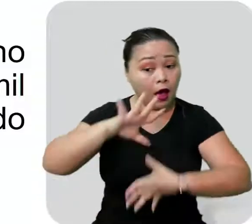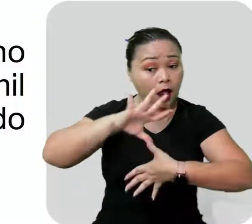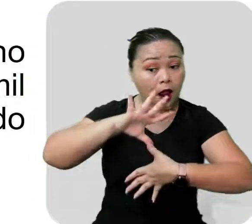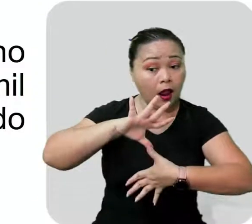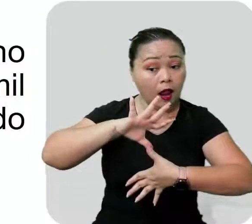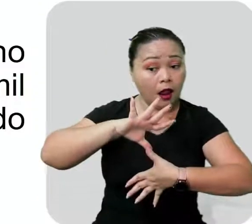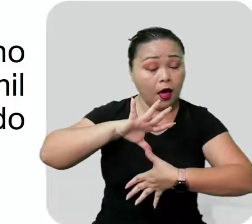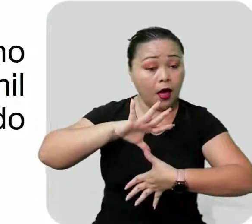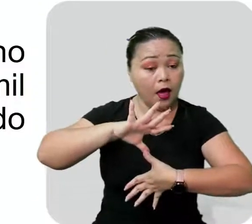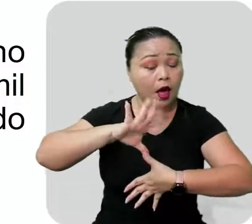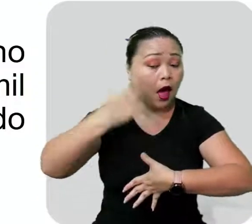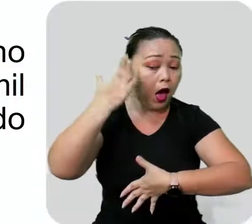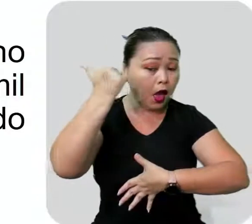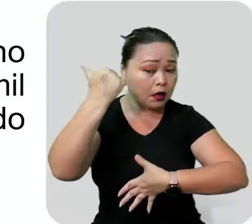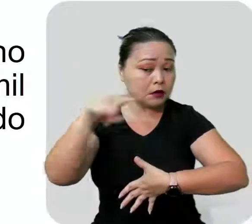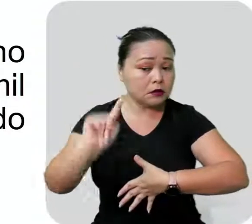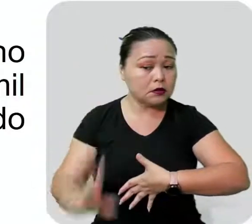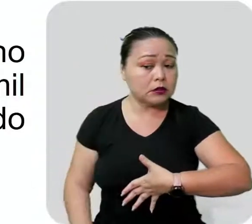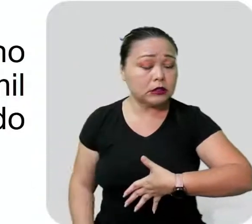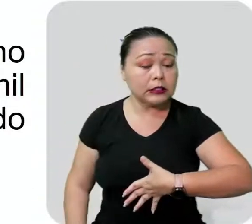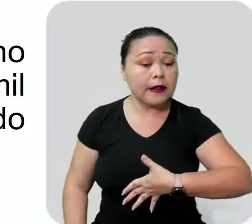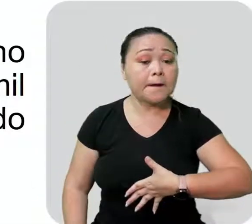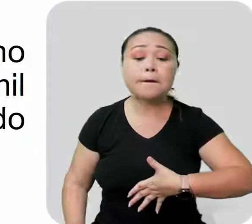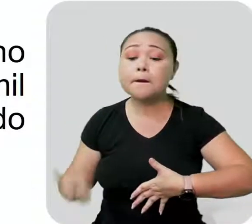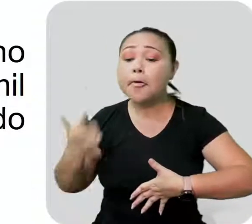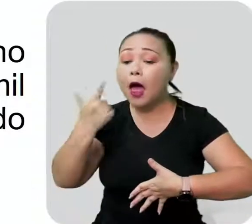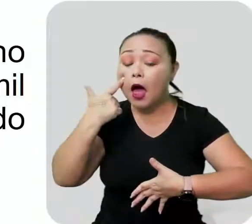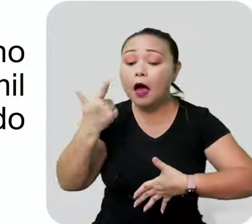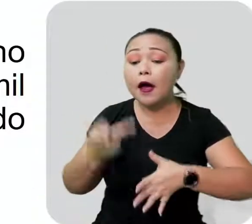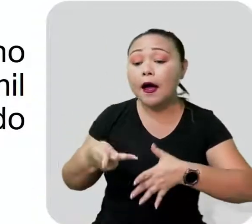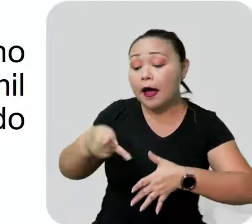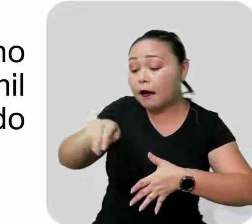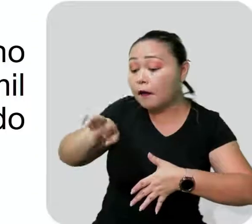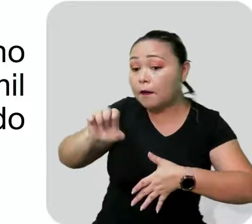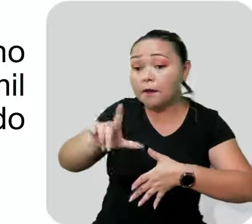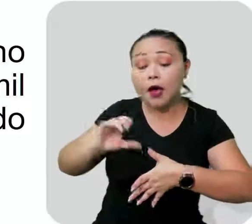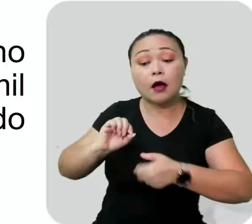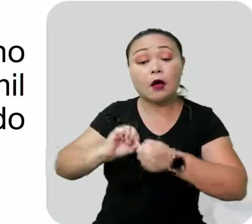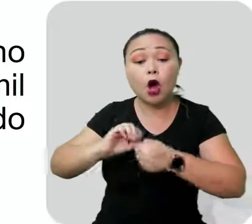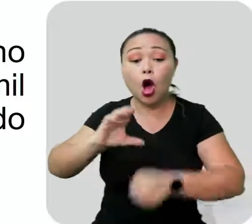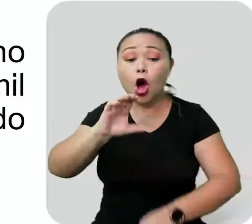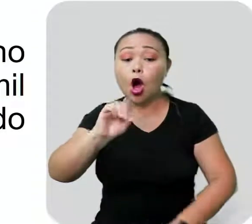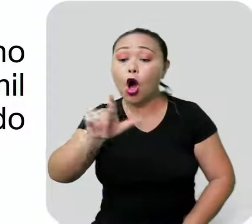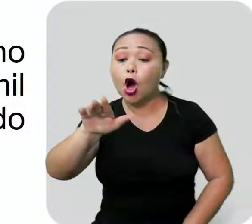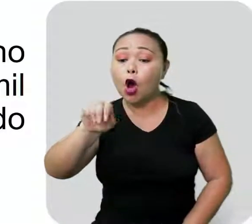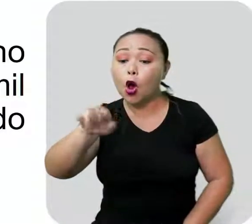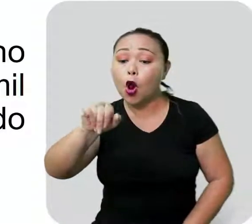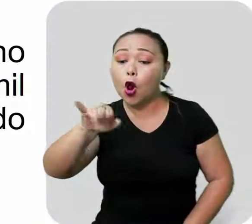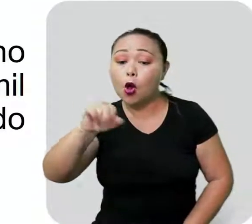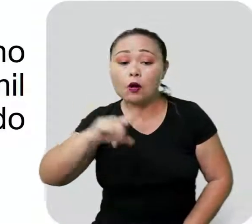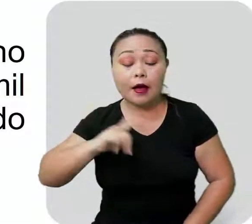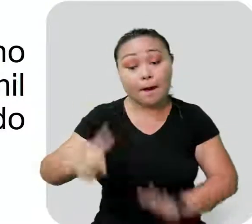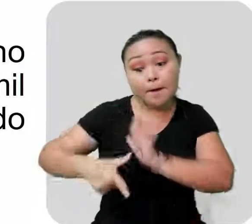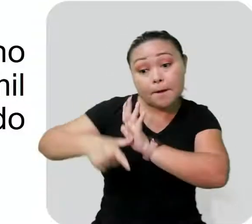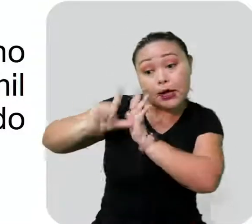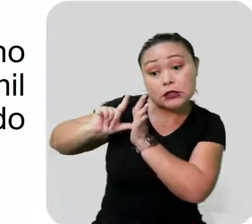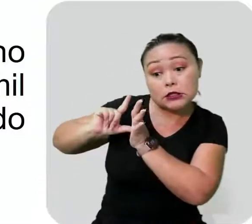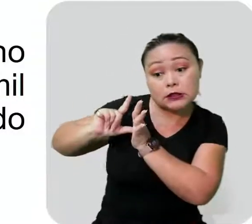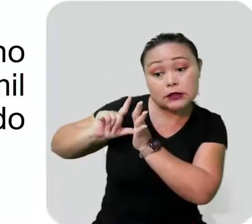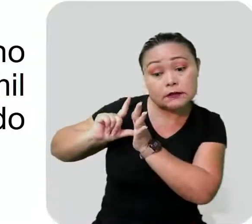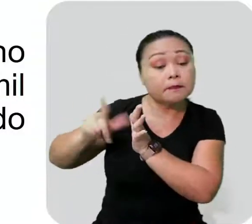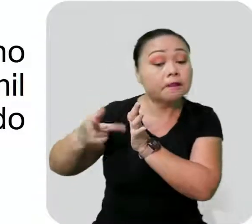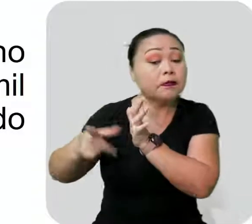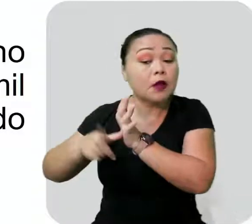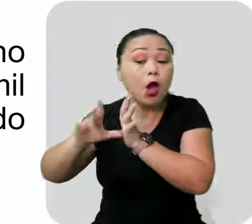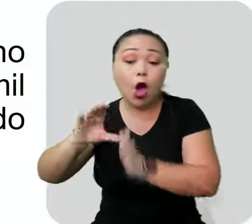na América e tu sabe disso eles eram chamados de povo pré-colombiano porque é pré bem